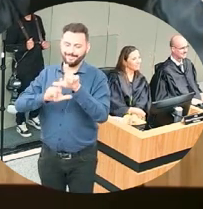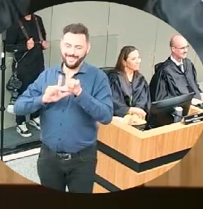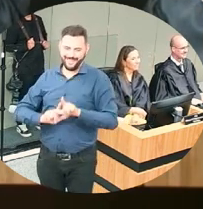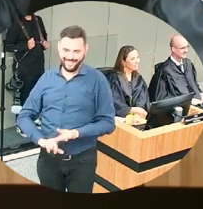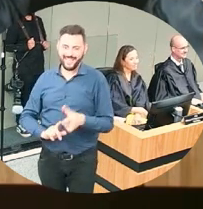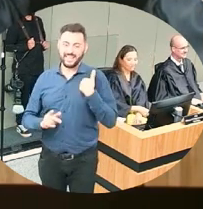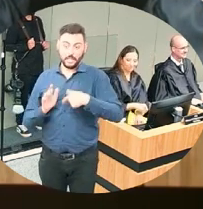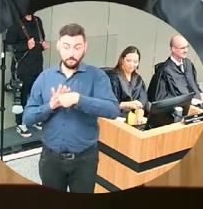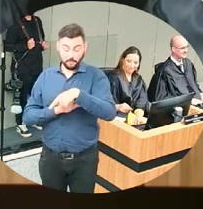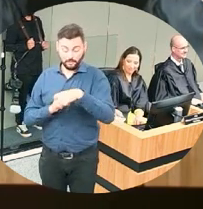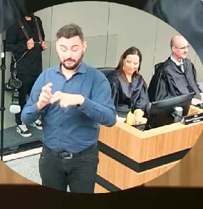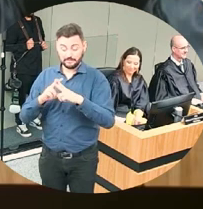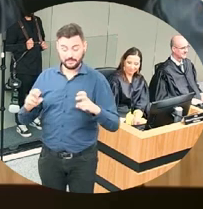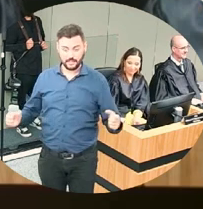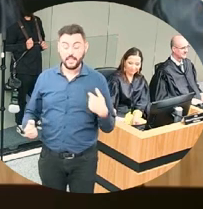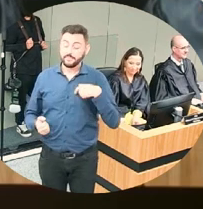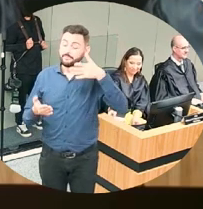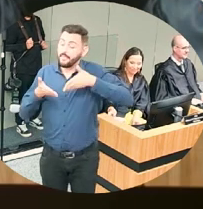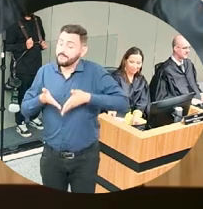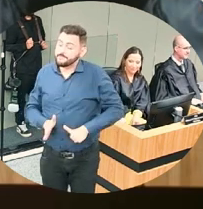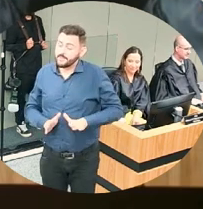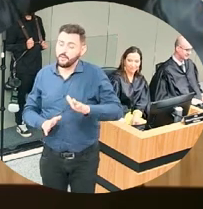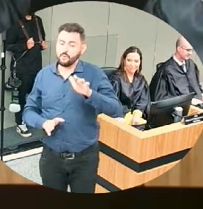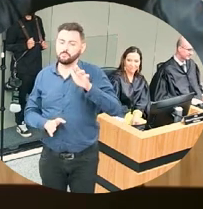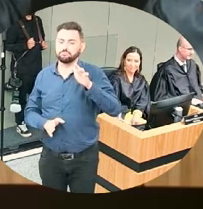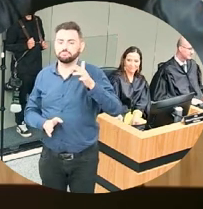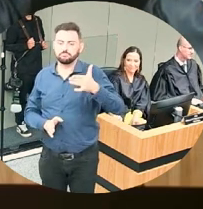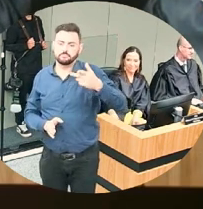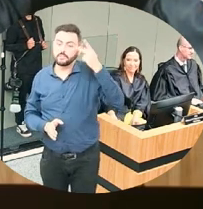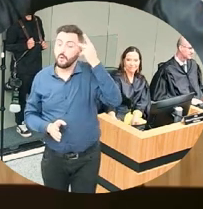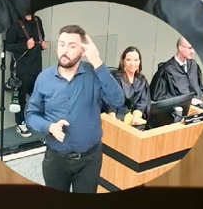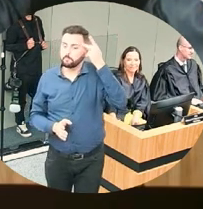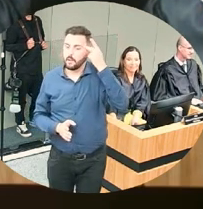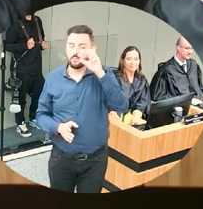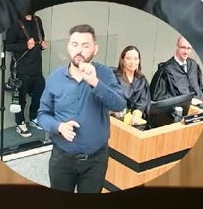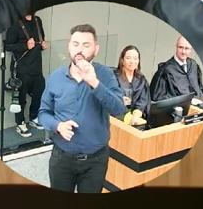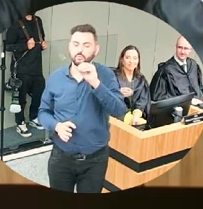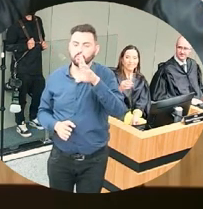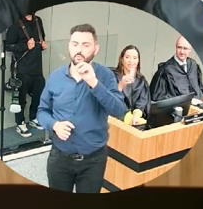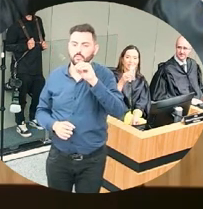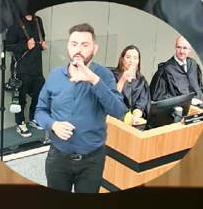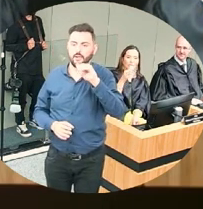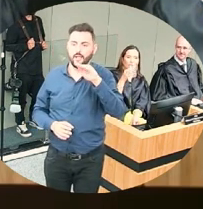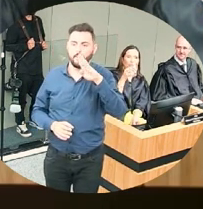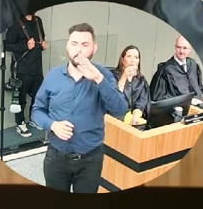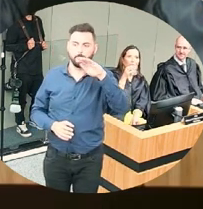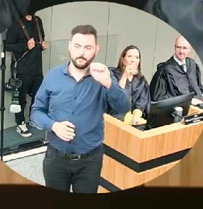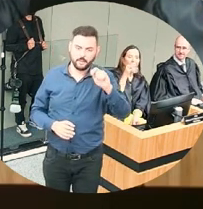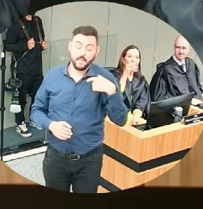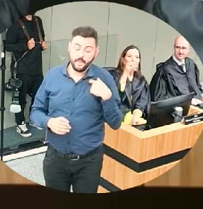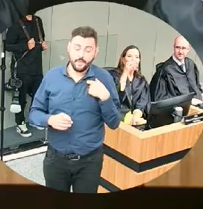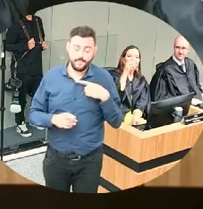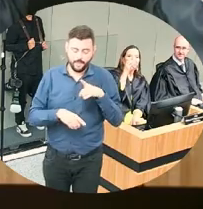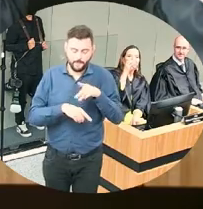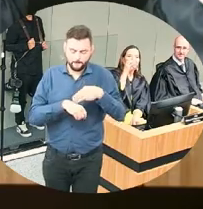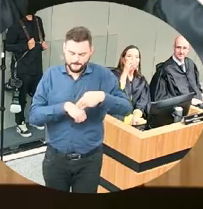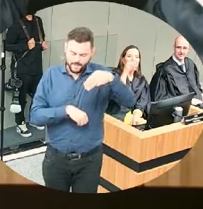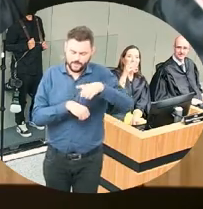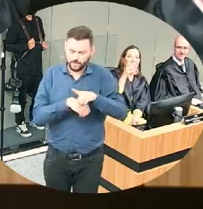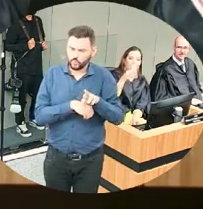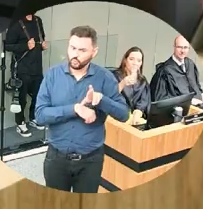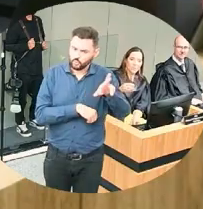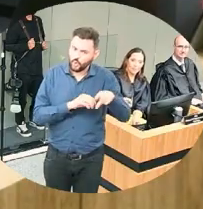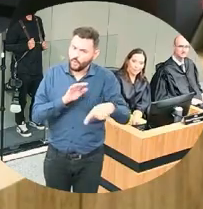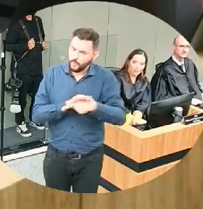Sorocaba São Paulo formado em direito pela Faculdade de Direito de Sorocaba mestre e doutor em filosofia e